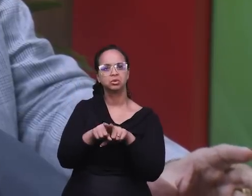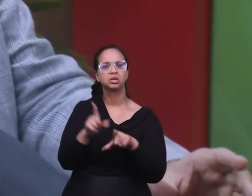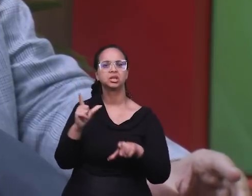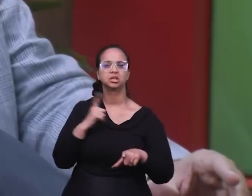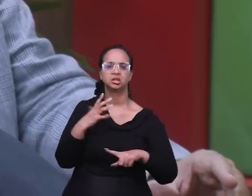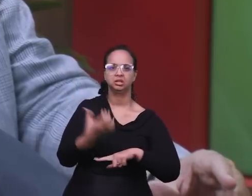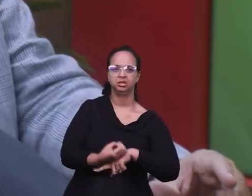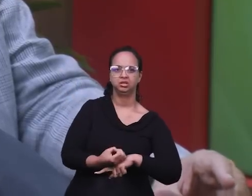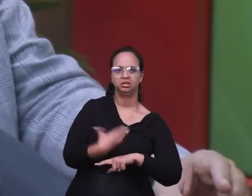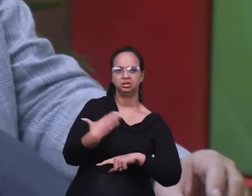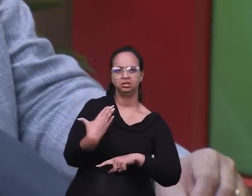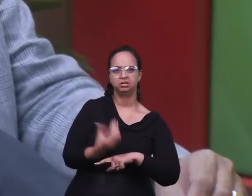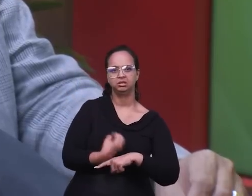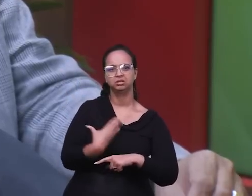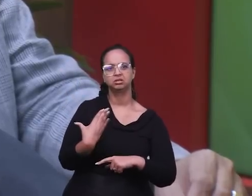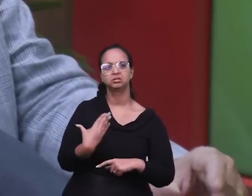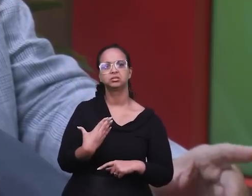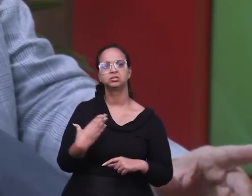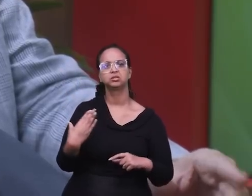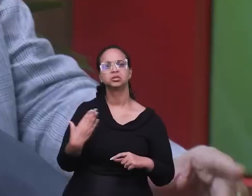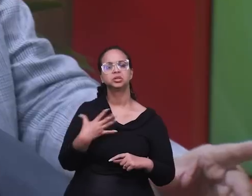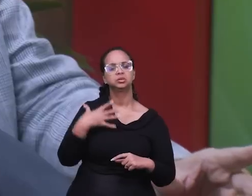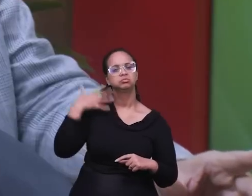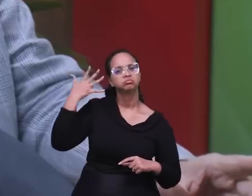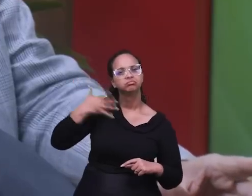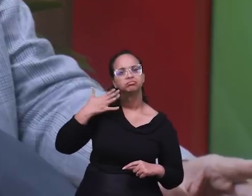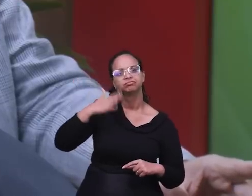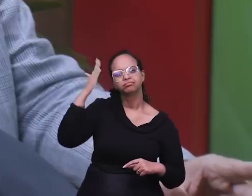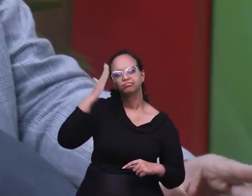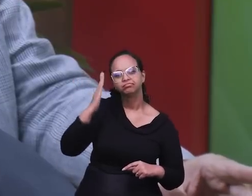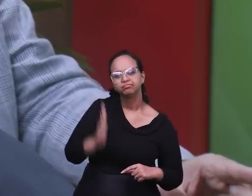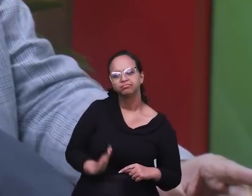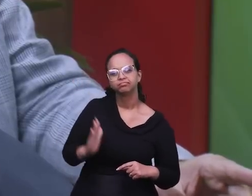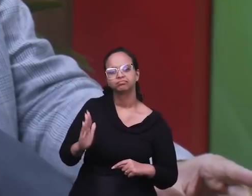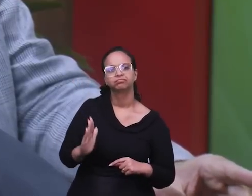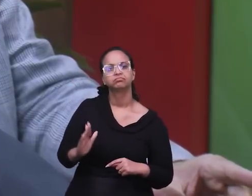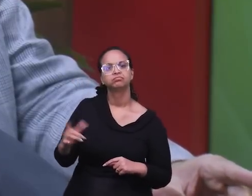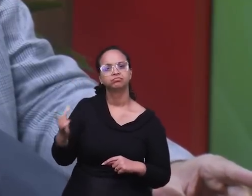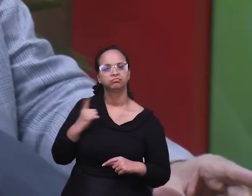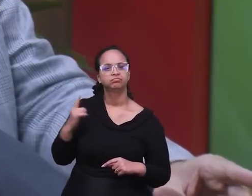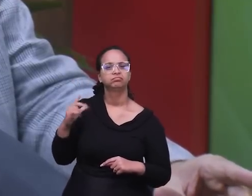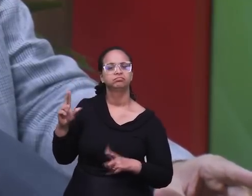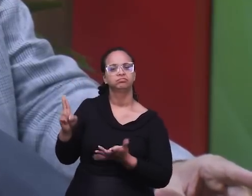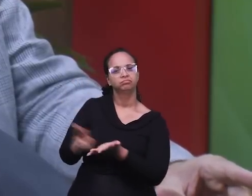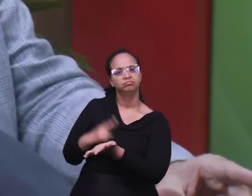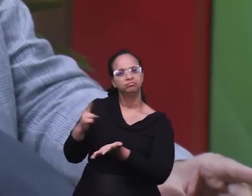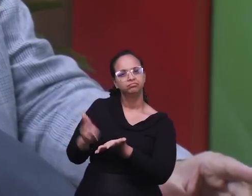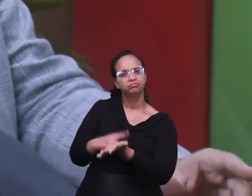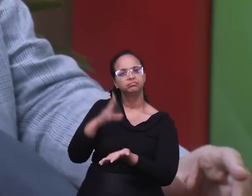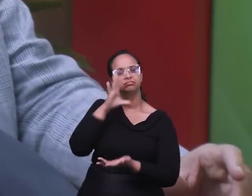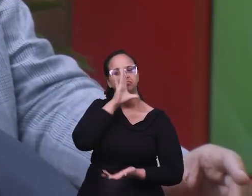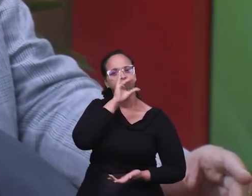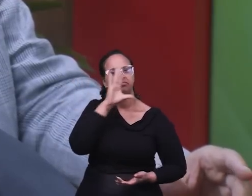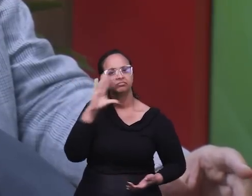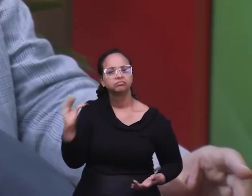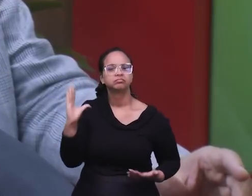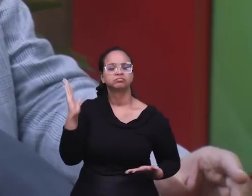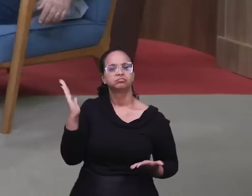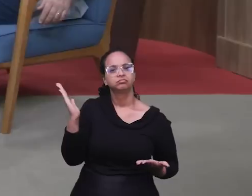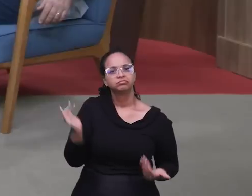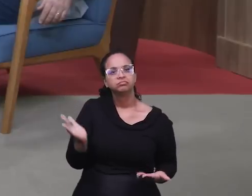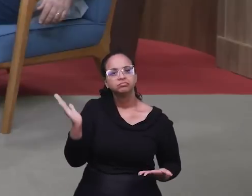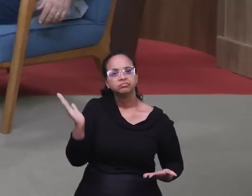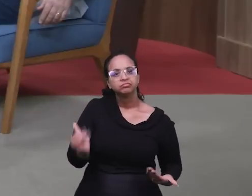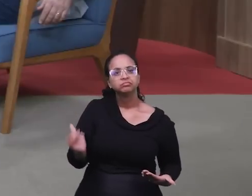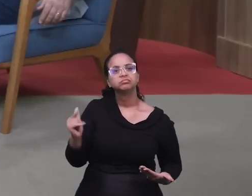recebe do Brasil inteiro, do exterior, às vezes são adolescentes também, jovens,